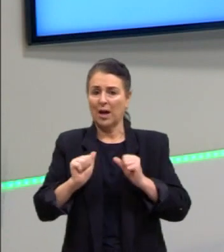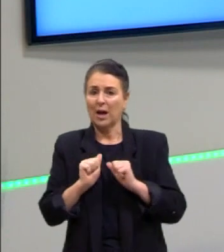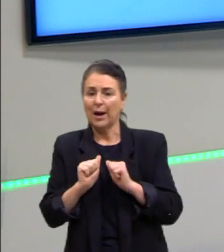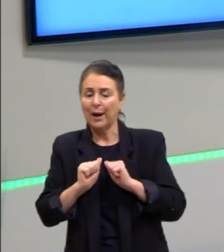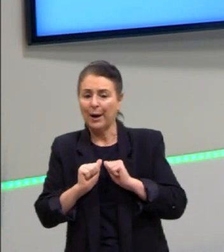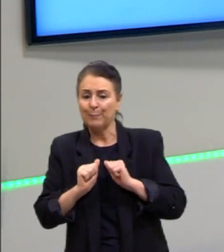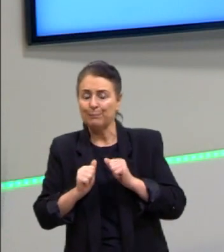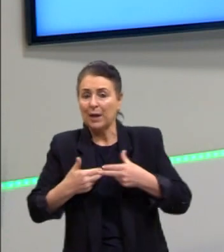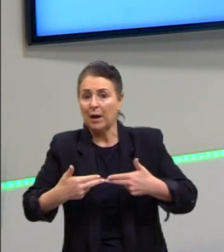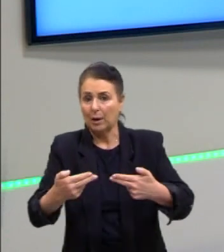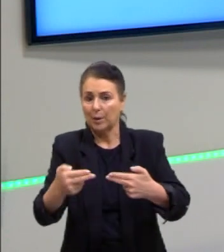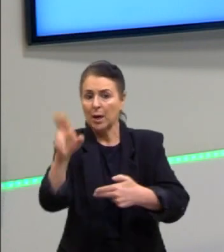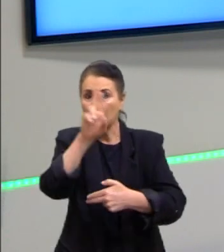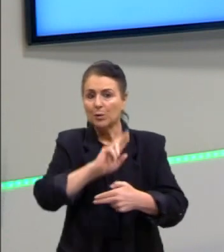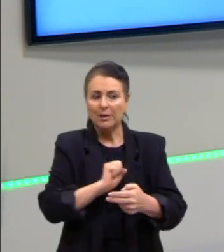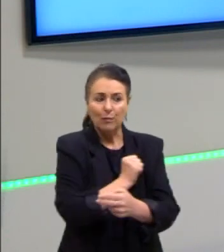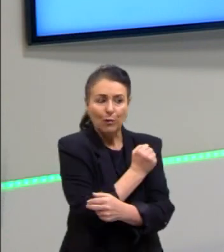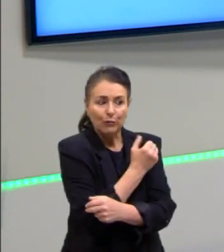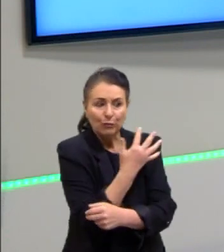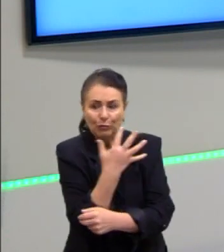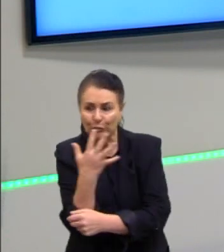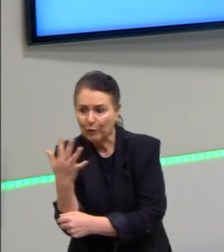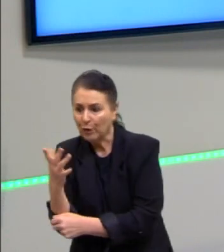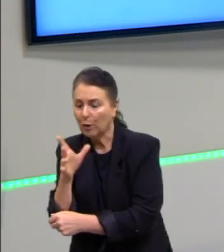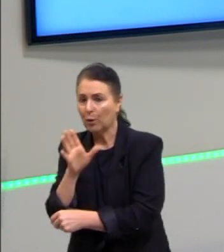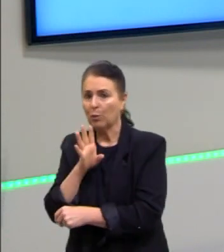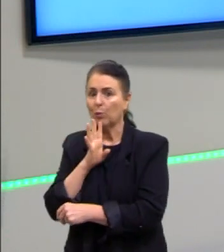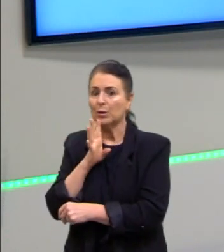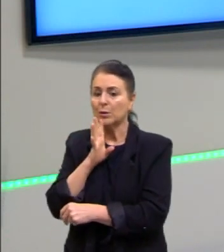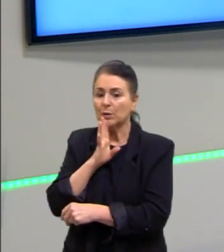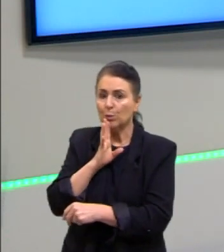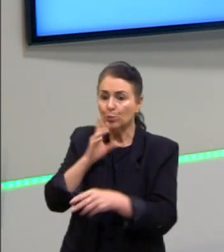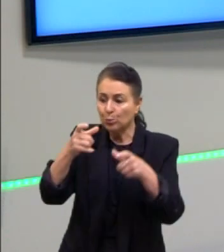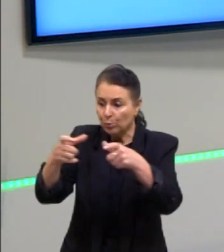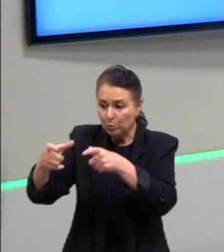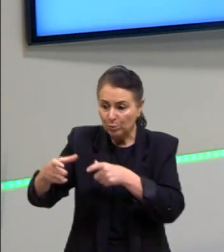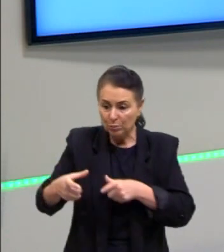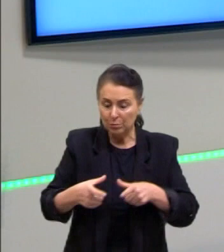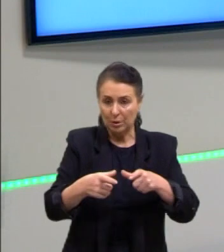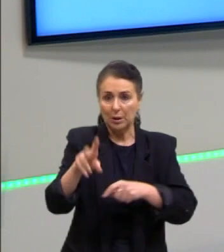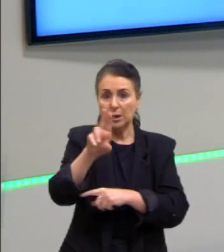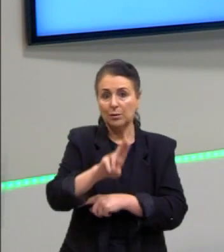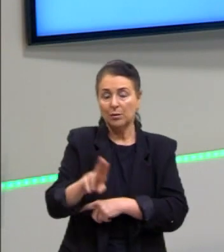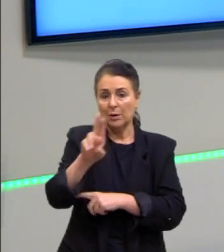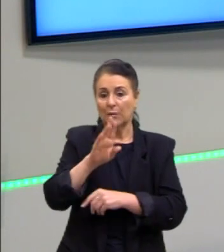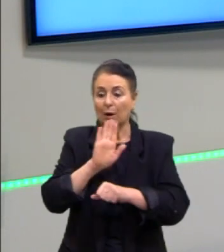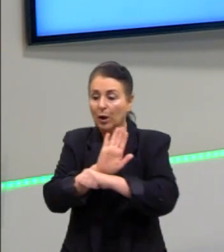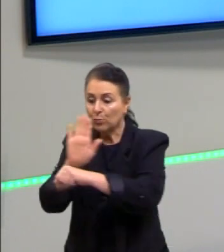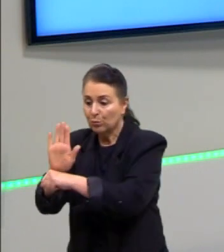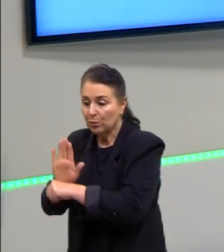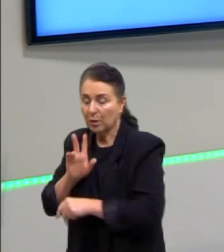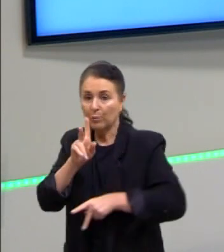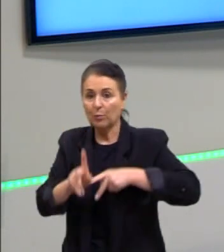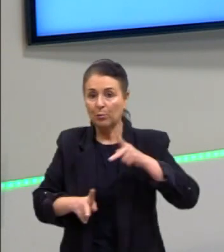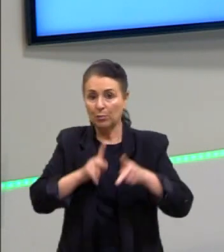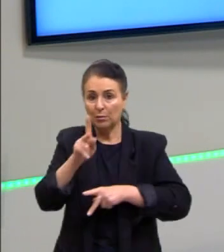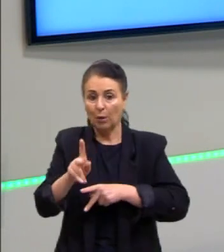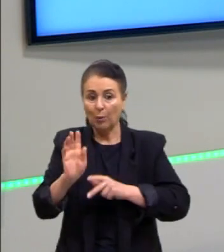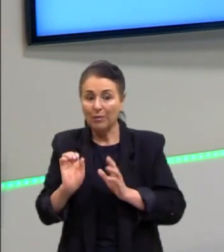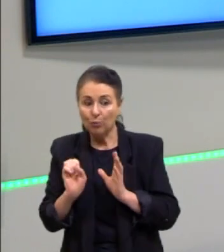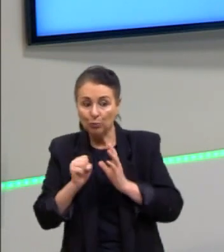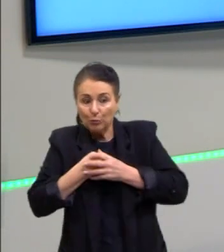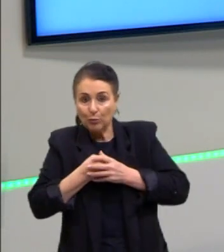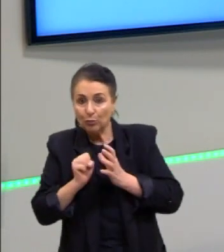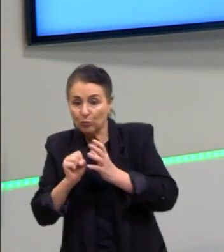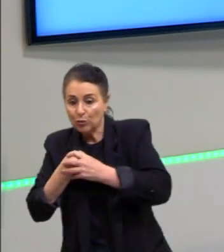a vegetação o conhecimento que eles tinham né do local e geralmente com ajuda da população e se escondendo